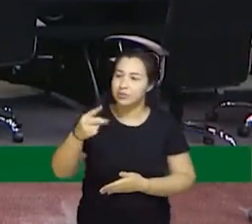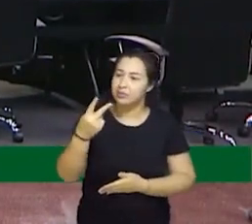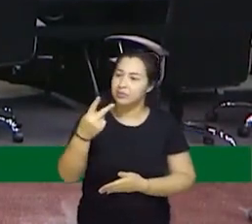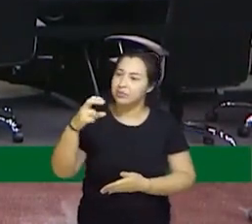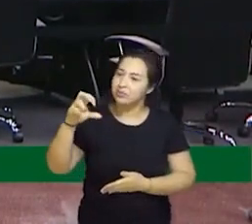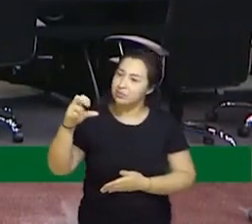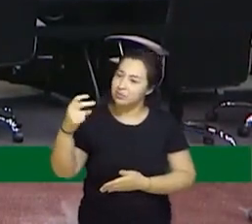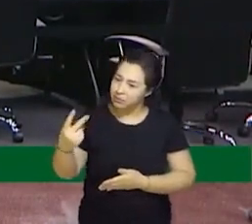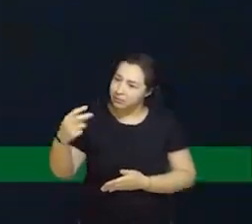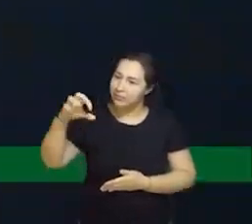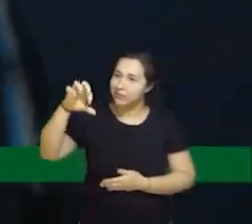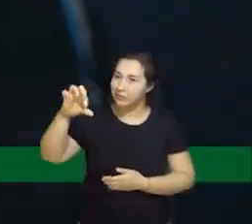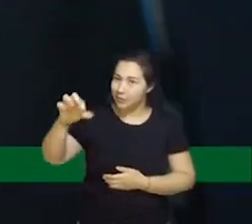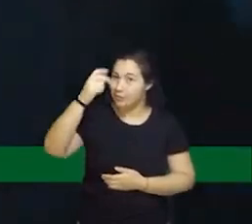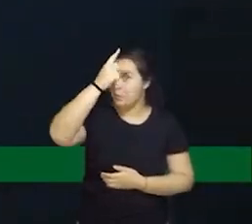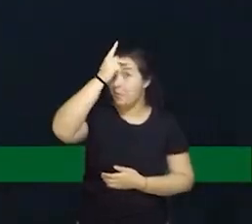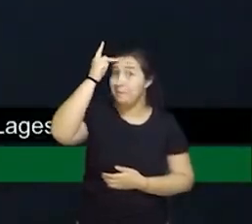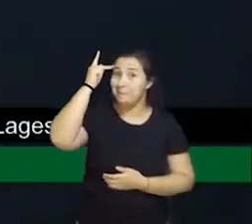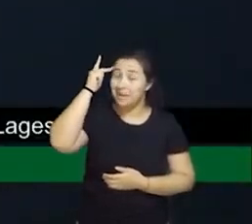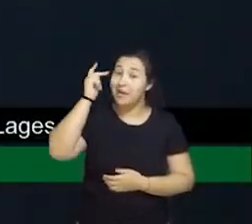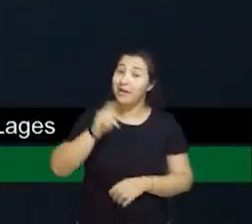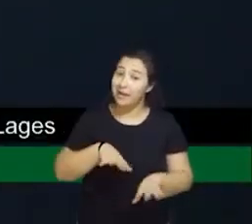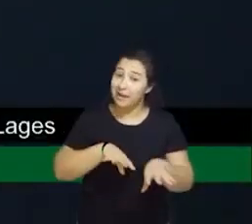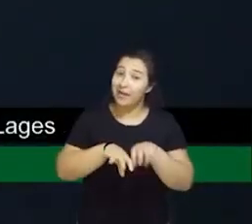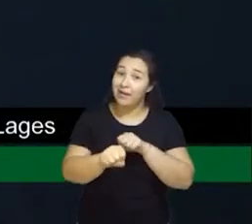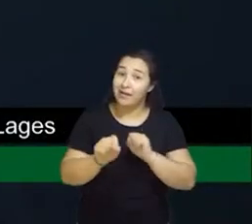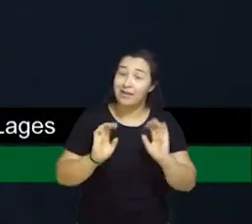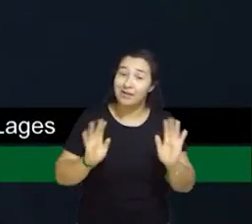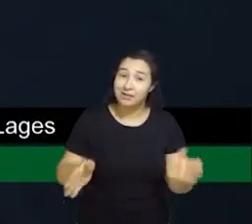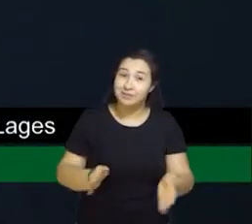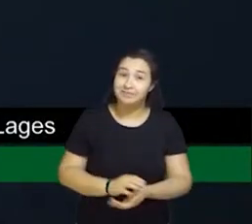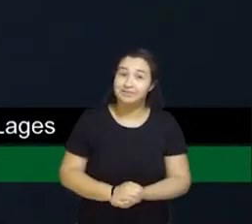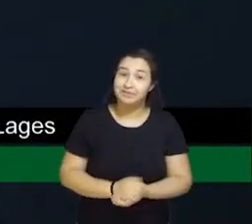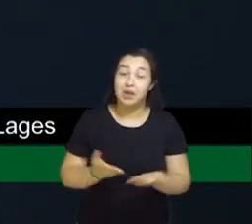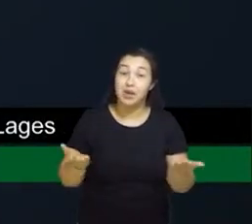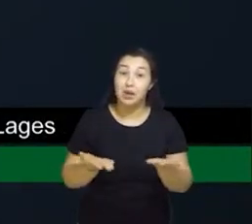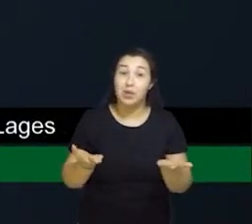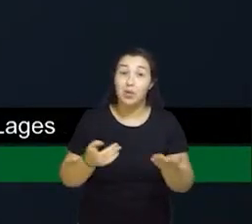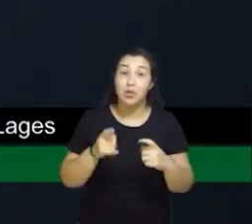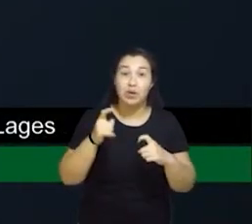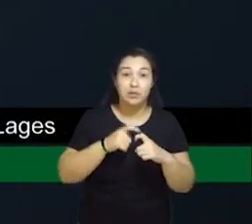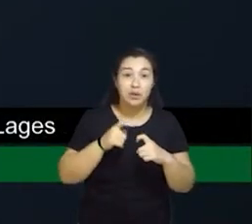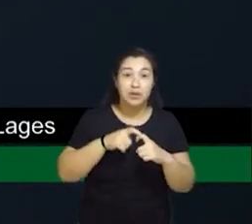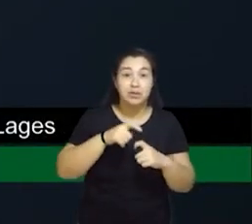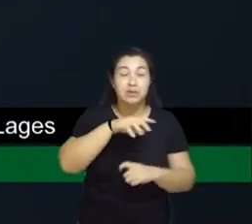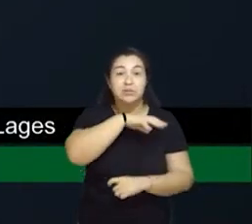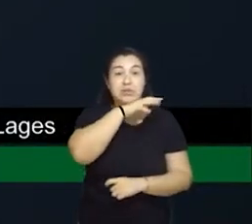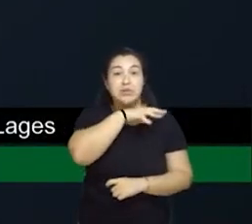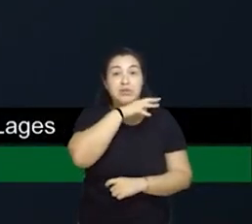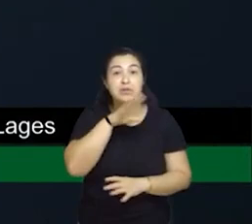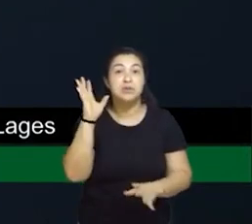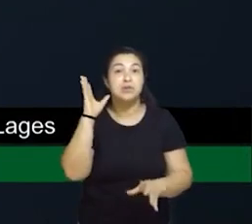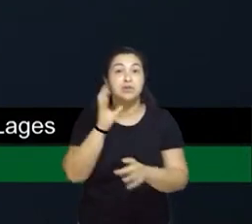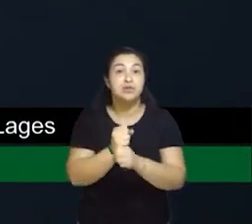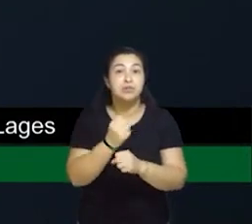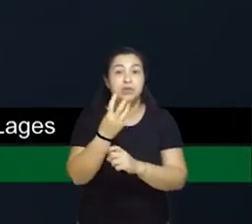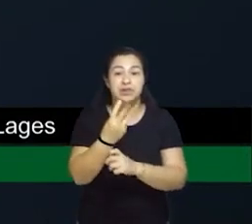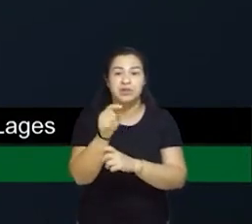6.229 graduados. Neste ano, o curso de medicina veterinária, por exemplo, que é o mais antigo, completou 3 mil